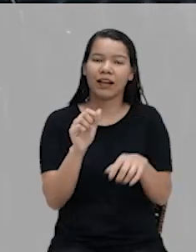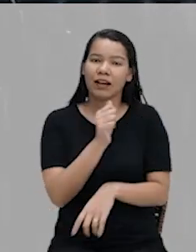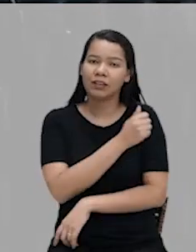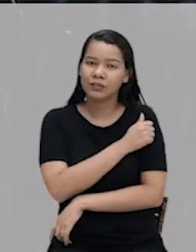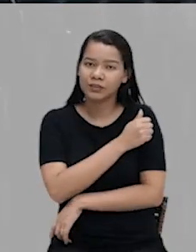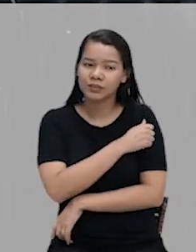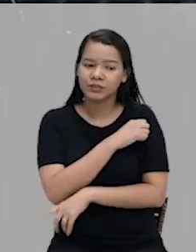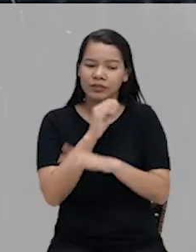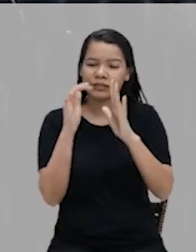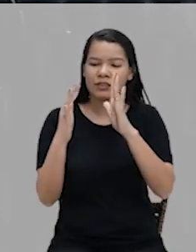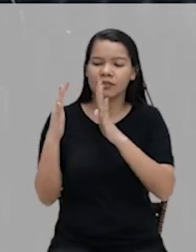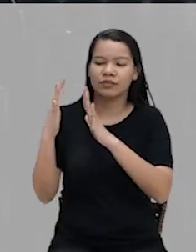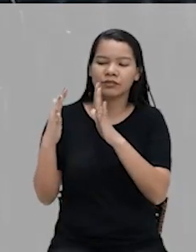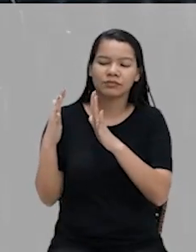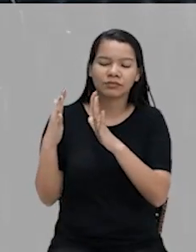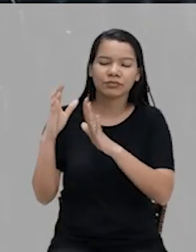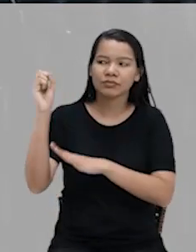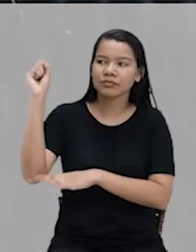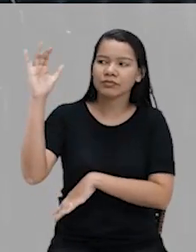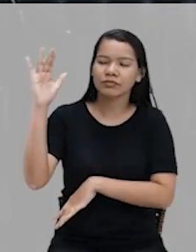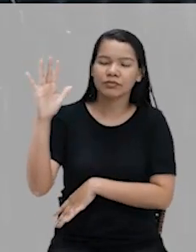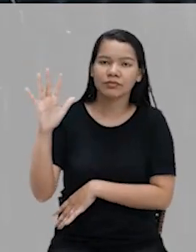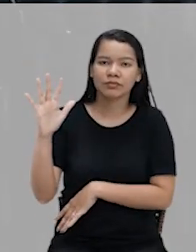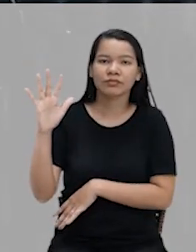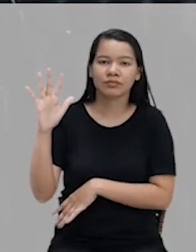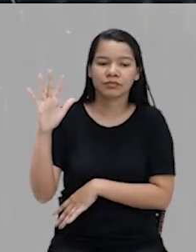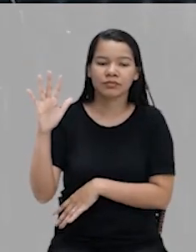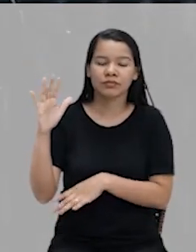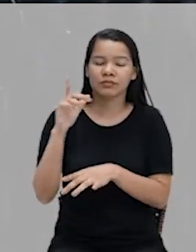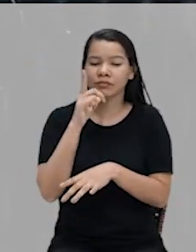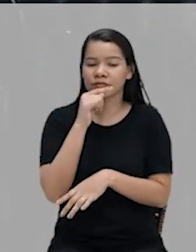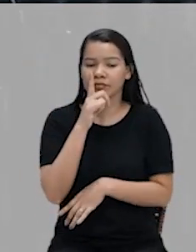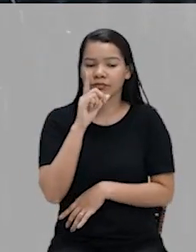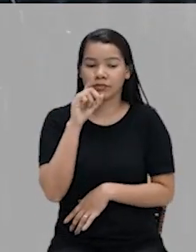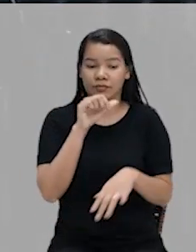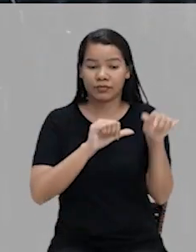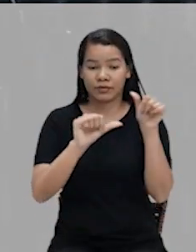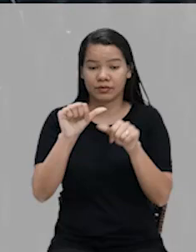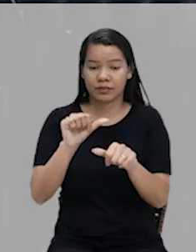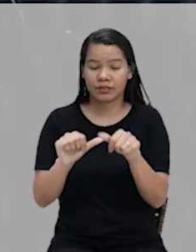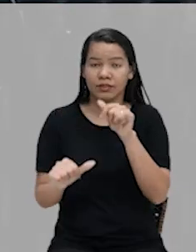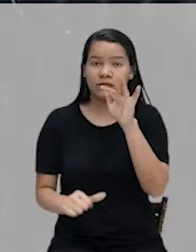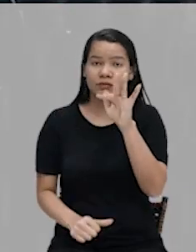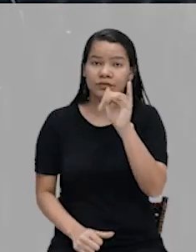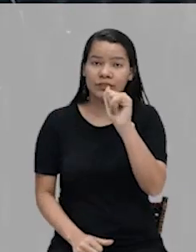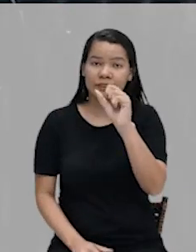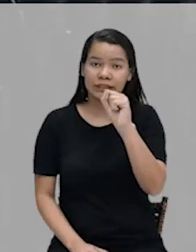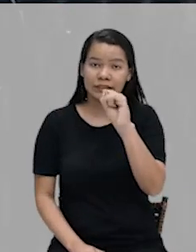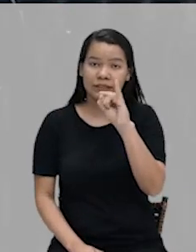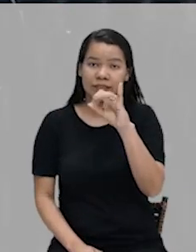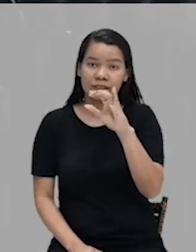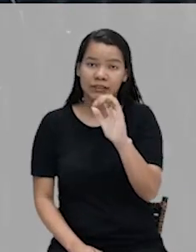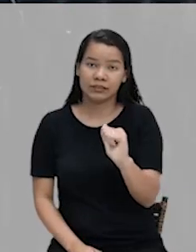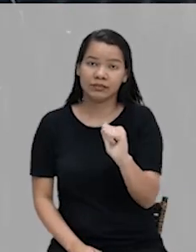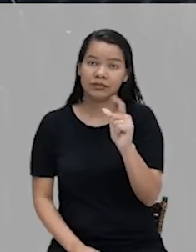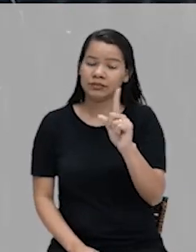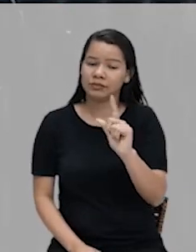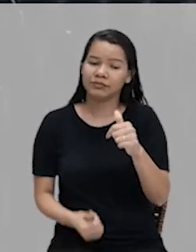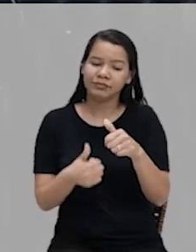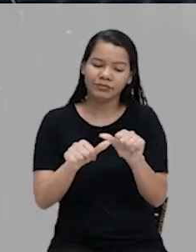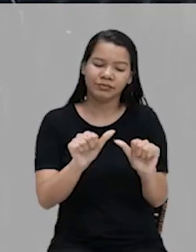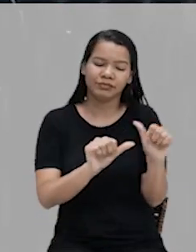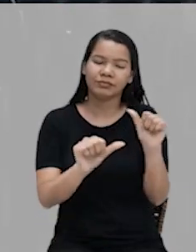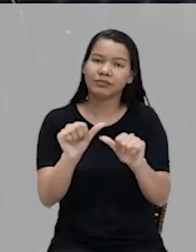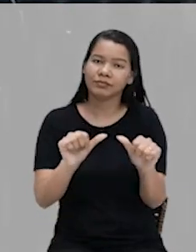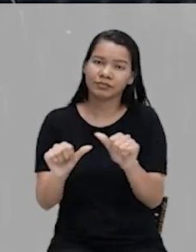luz nas águas, ali é uma transformação física, certo? A água não está